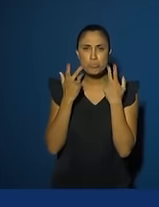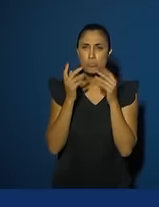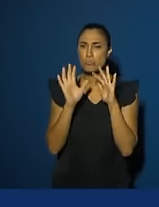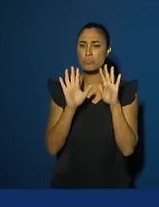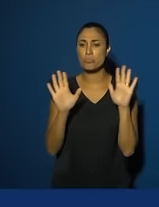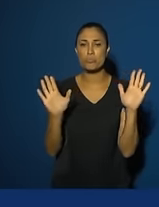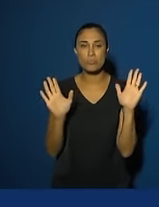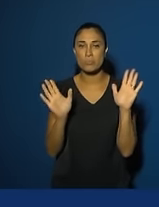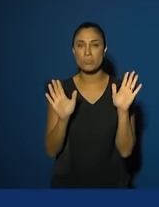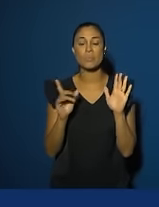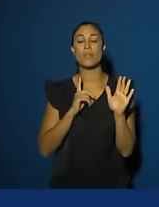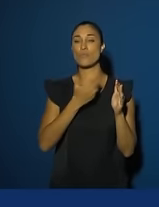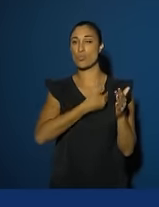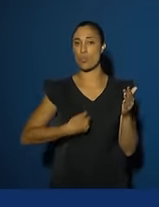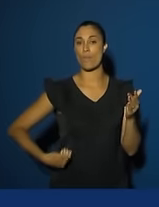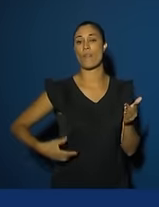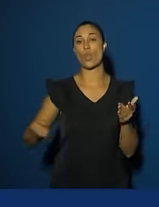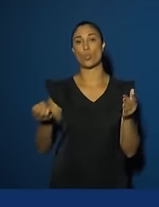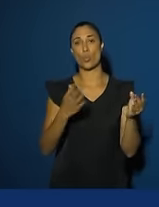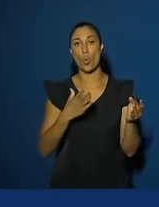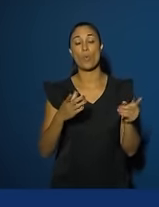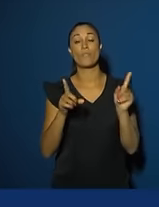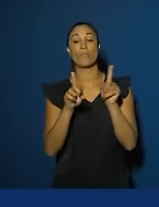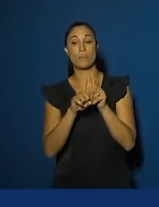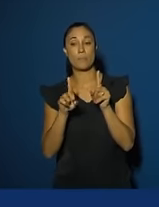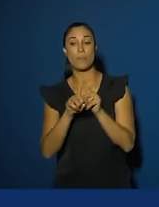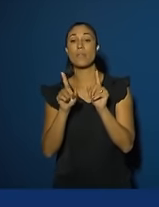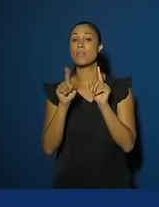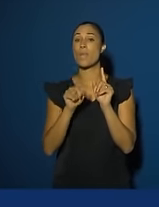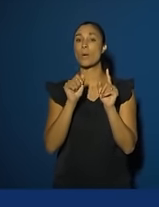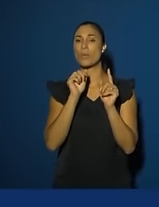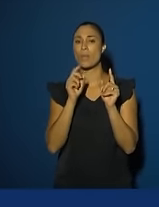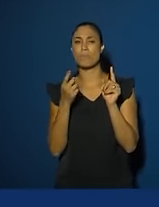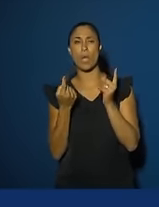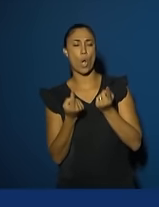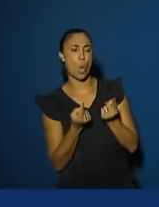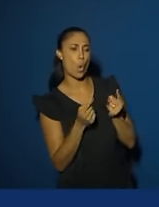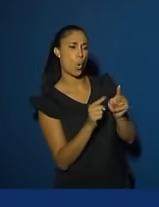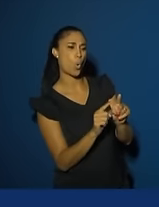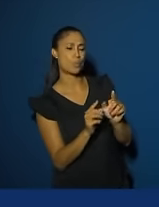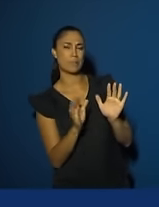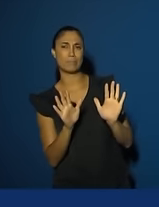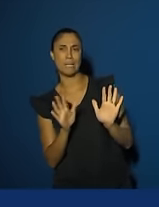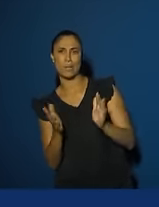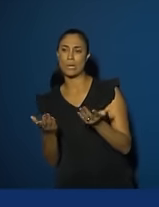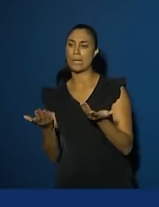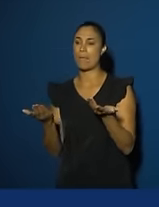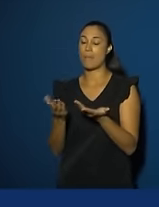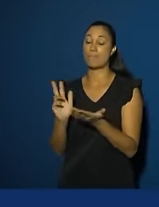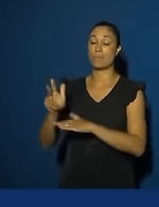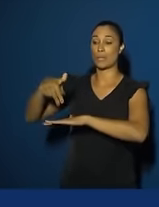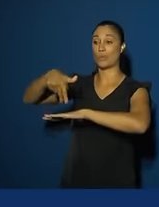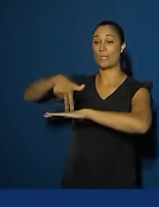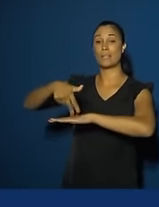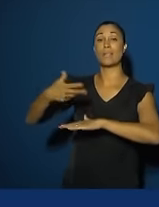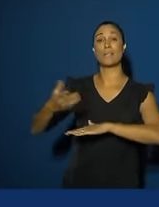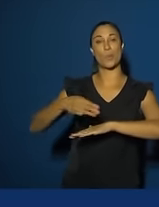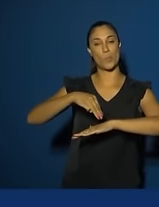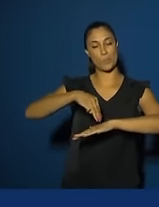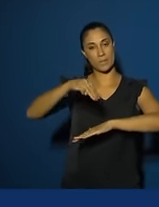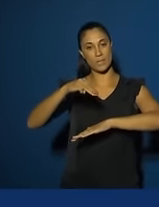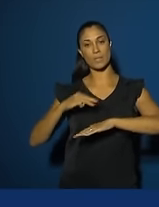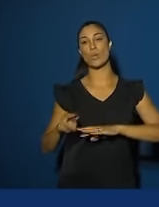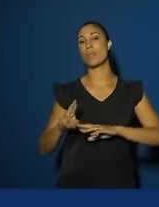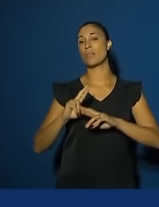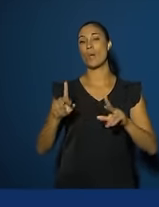cacofonia de um governo novo de um governo que era oposição e passou a ser situação o ministro ele